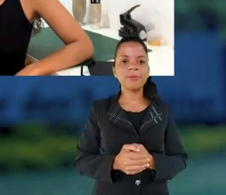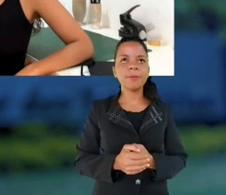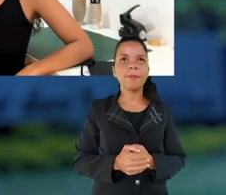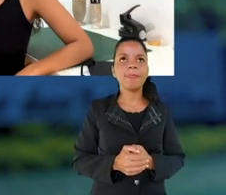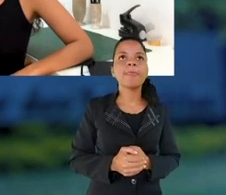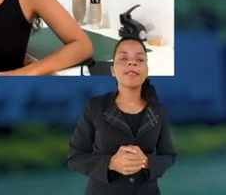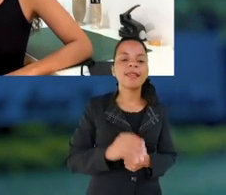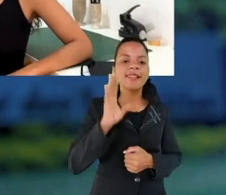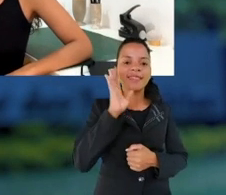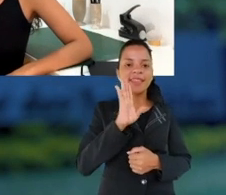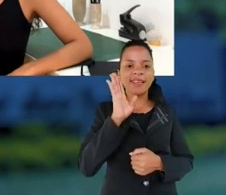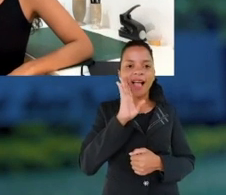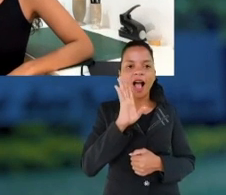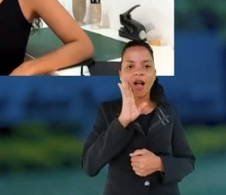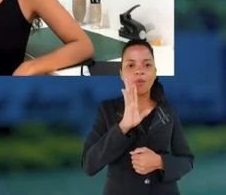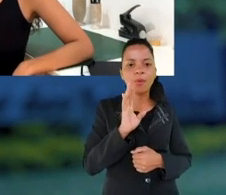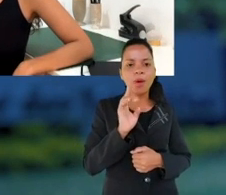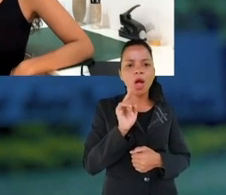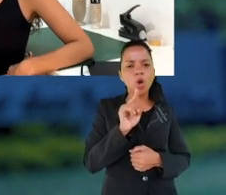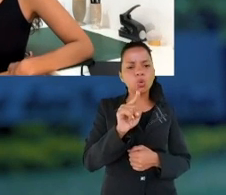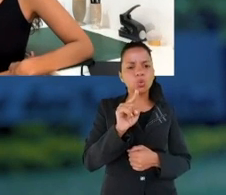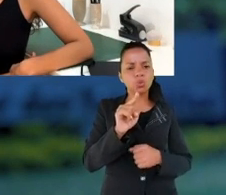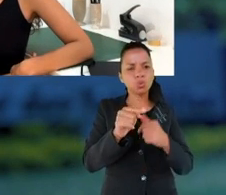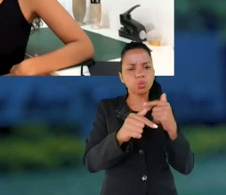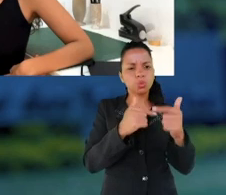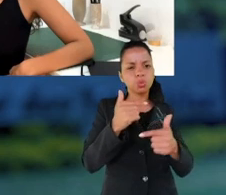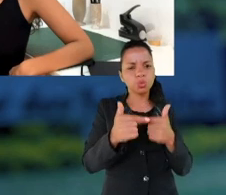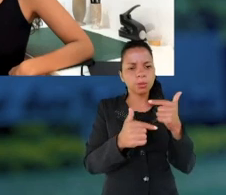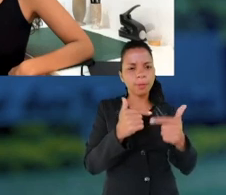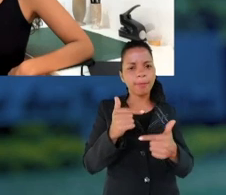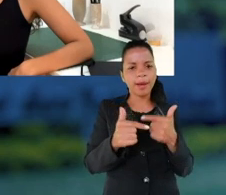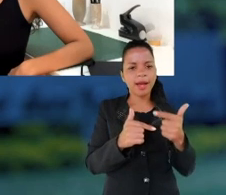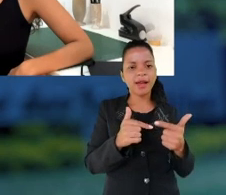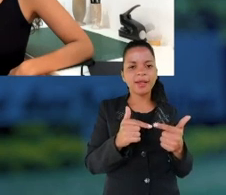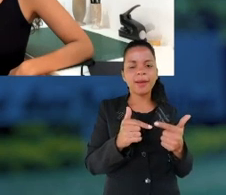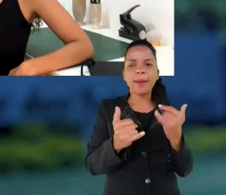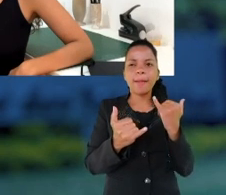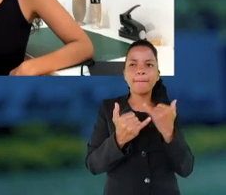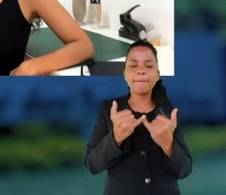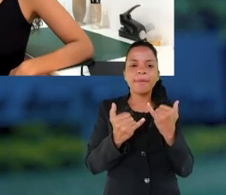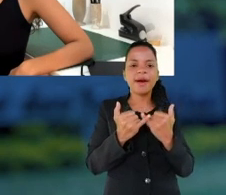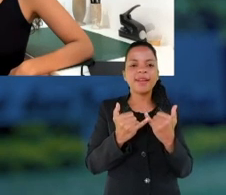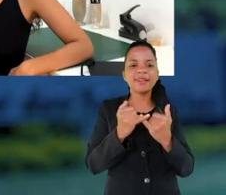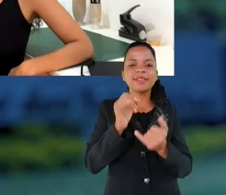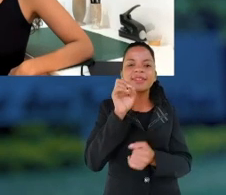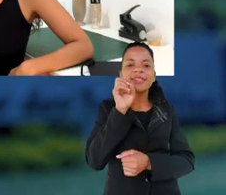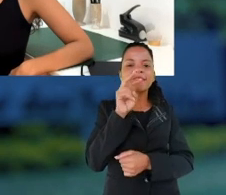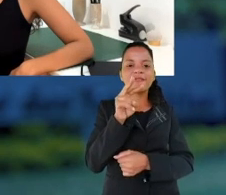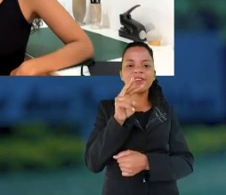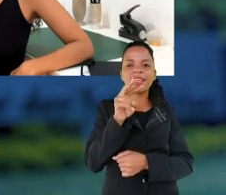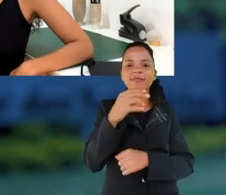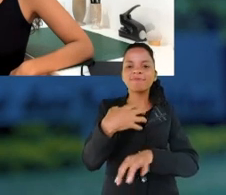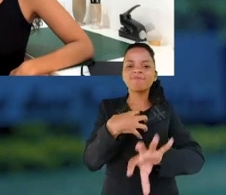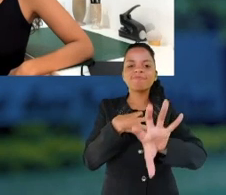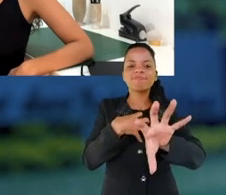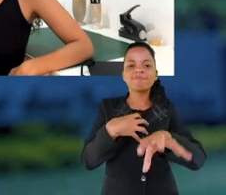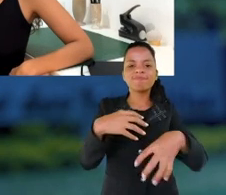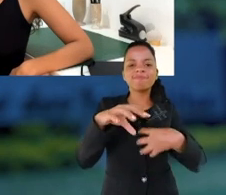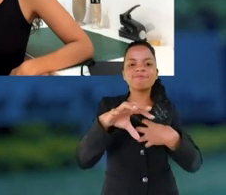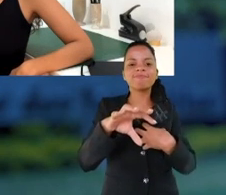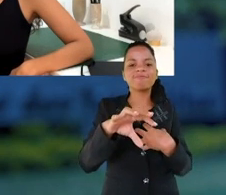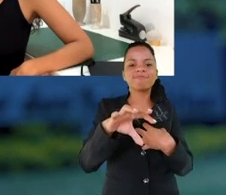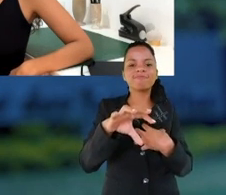das suas obras, né, que parece que a gente quando vê de acordo com os nossos olhos também, né? Mas tem uma delas que eu não sei se é